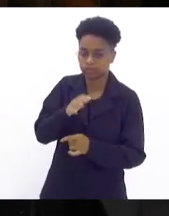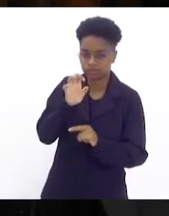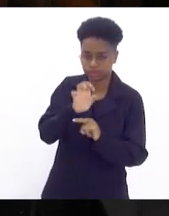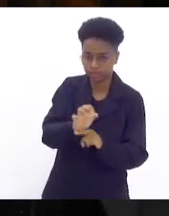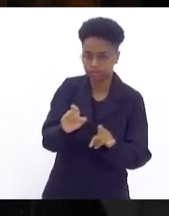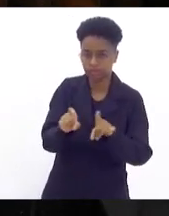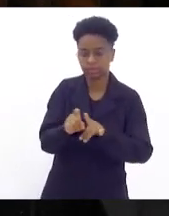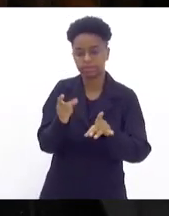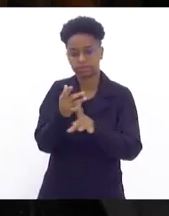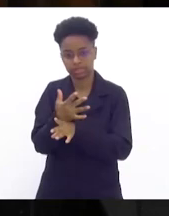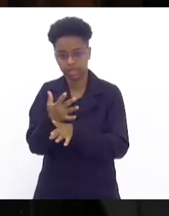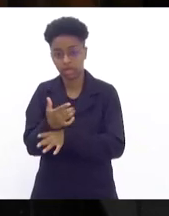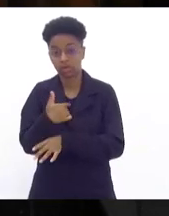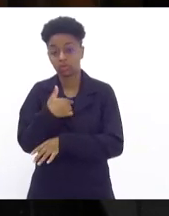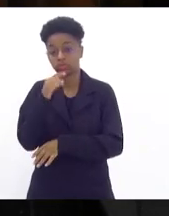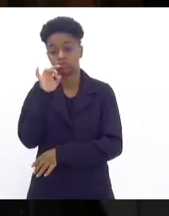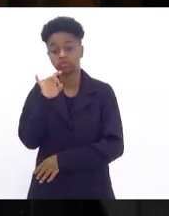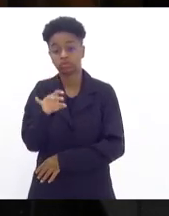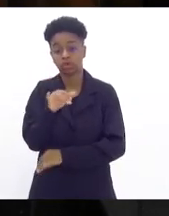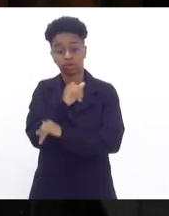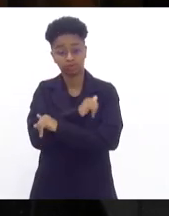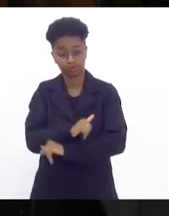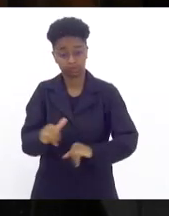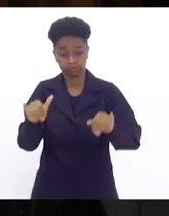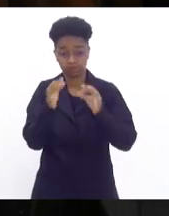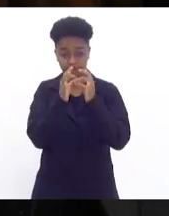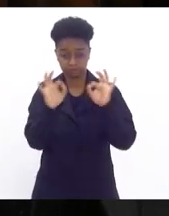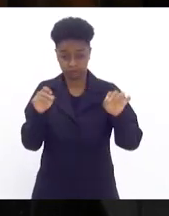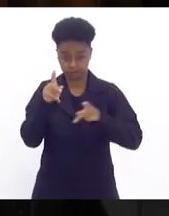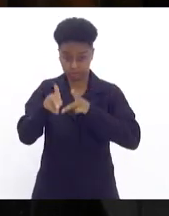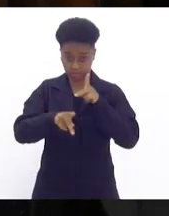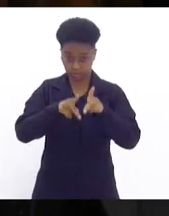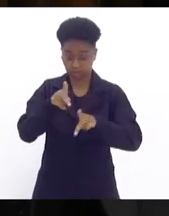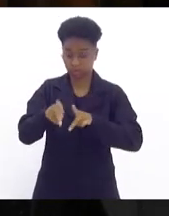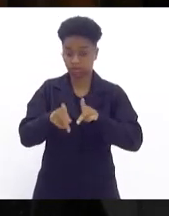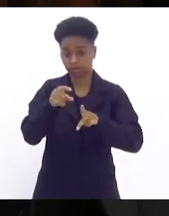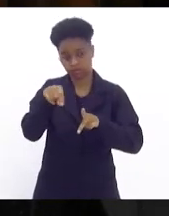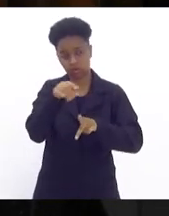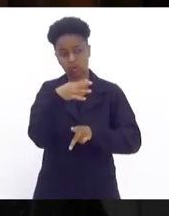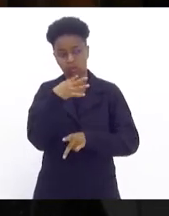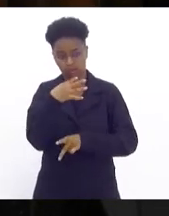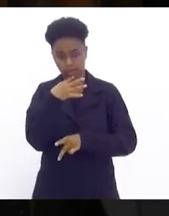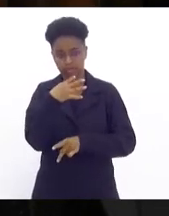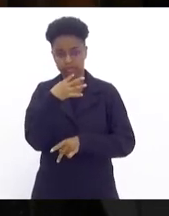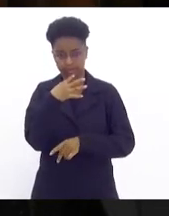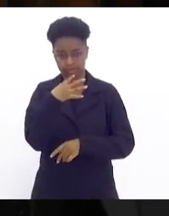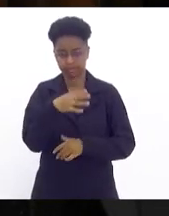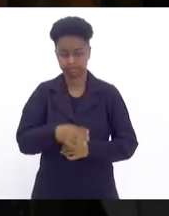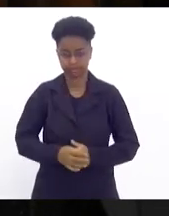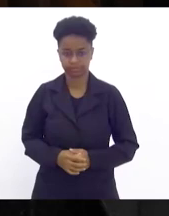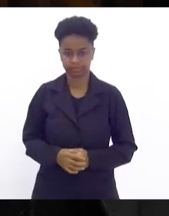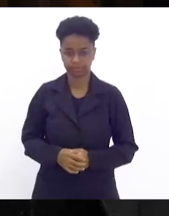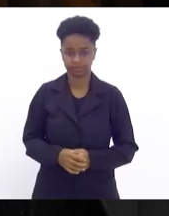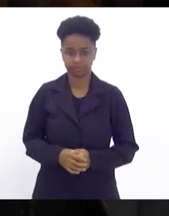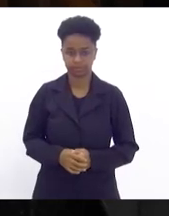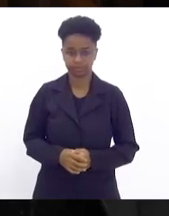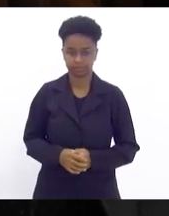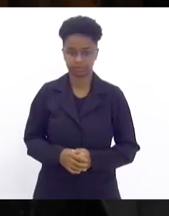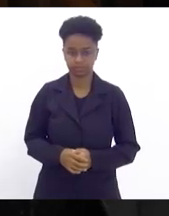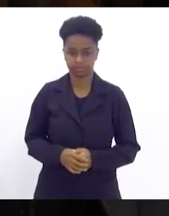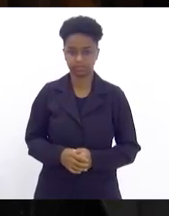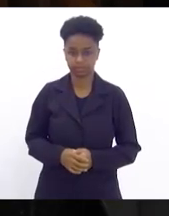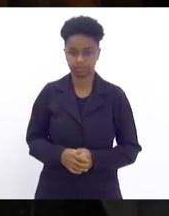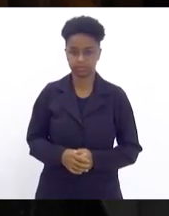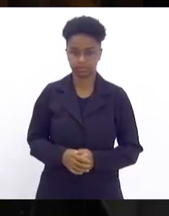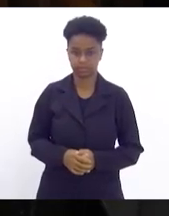o sol eu vou dizer um provérbio popular Que o Senhor conhece Deputado Valdeci o que